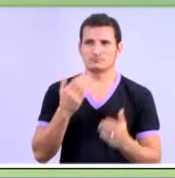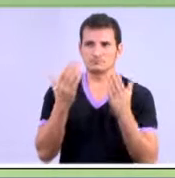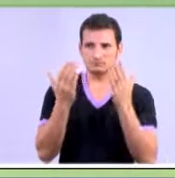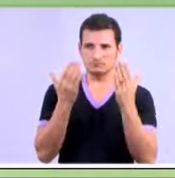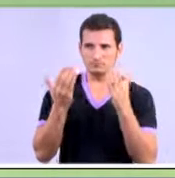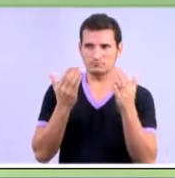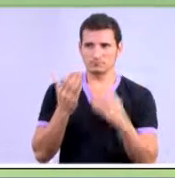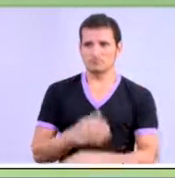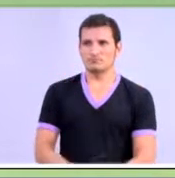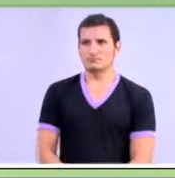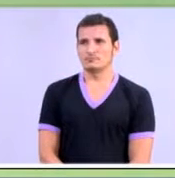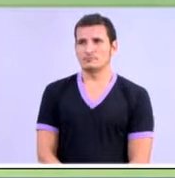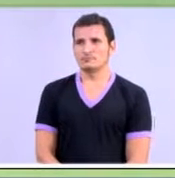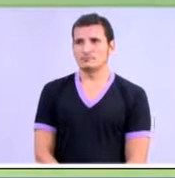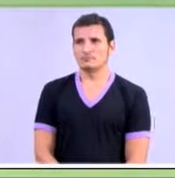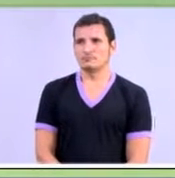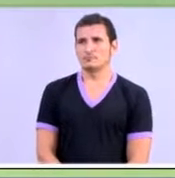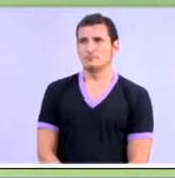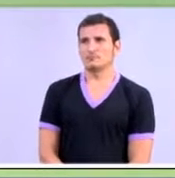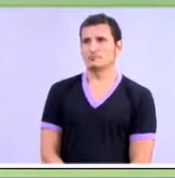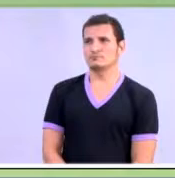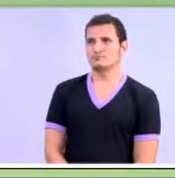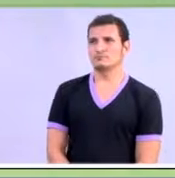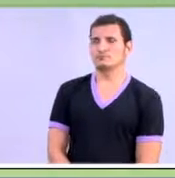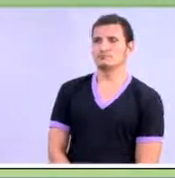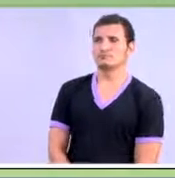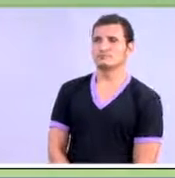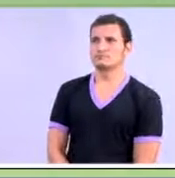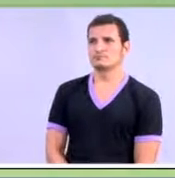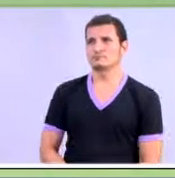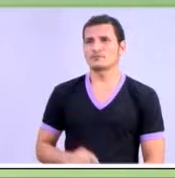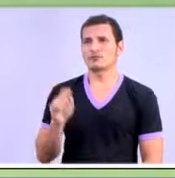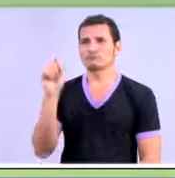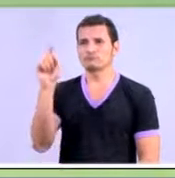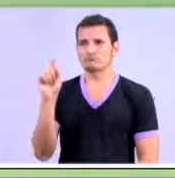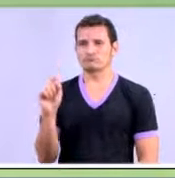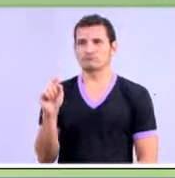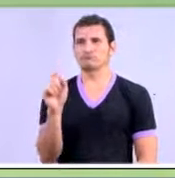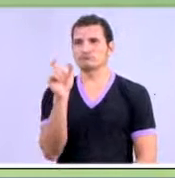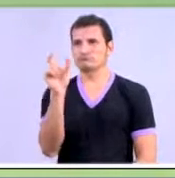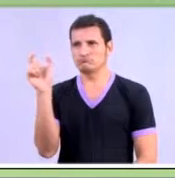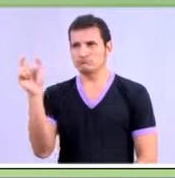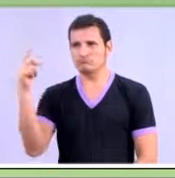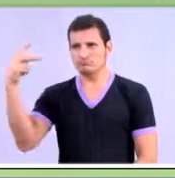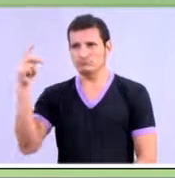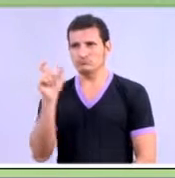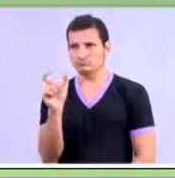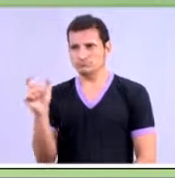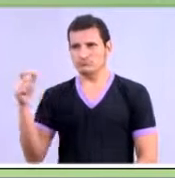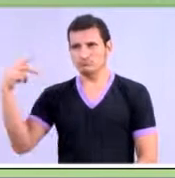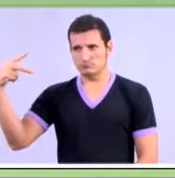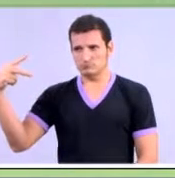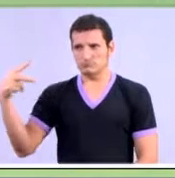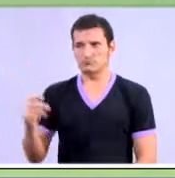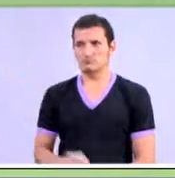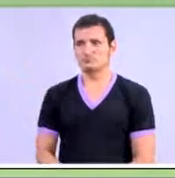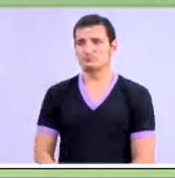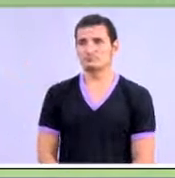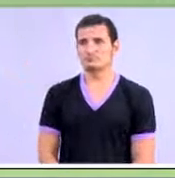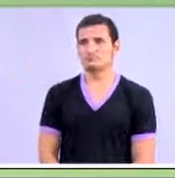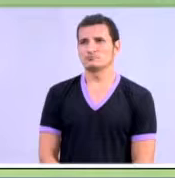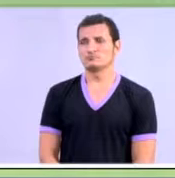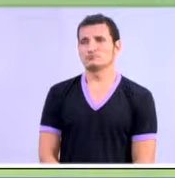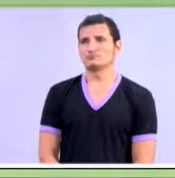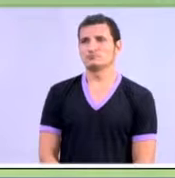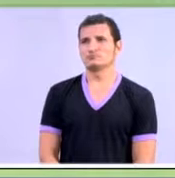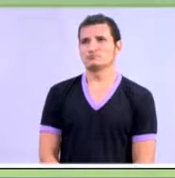comprar. Tem quantos parâmetros esse aqui? Tem 2. Esse aqui tem quantos parâmetros? 2 também. Aí você vai falar, olha, mas